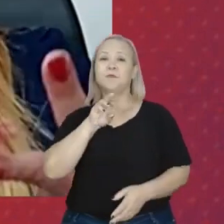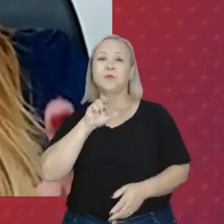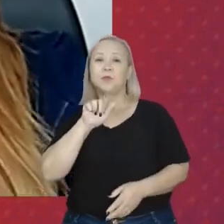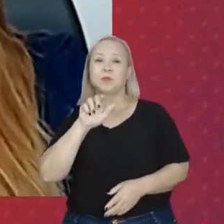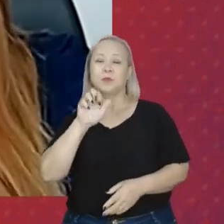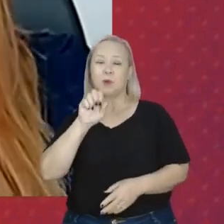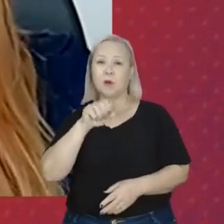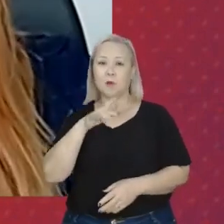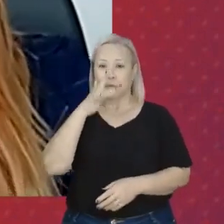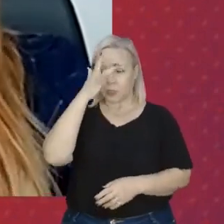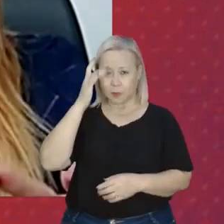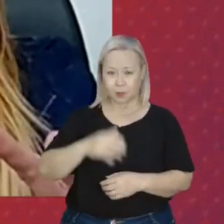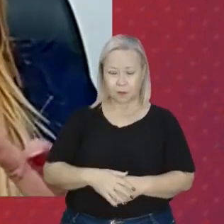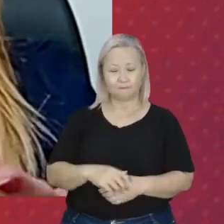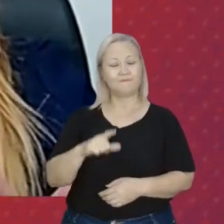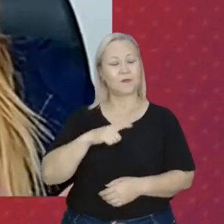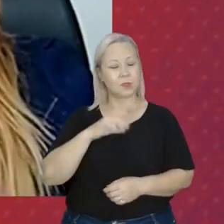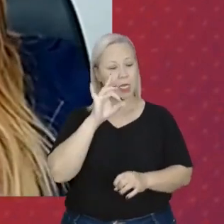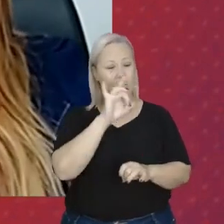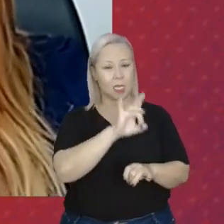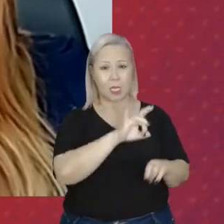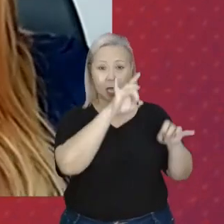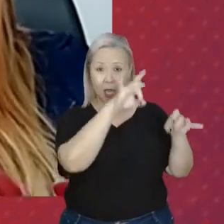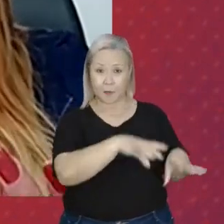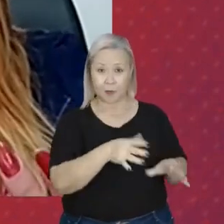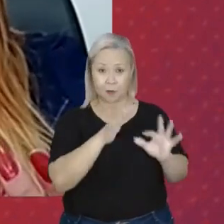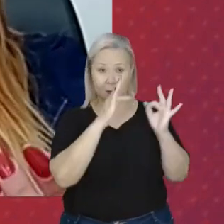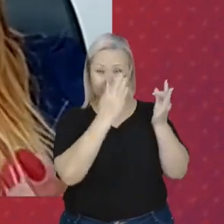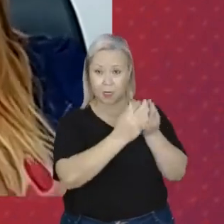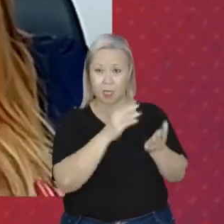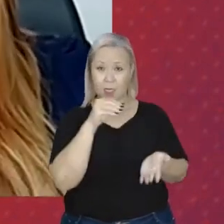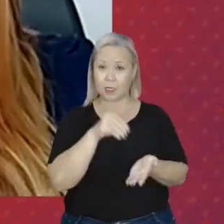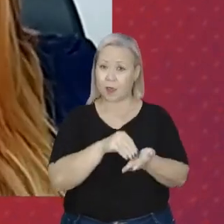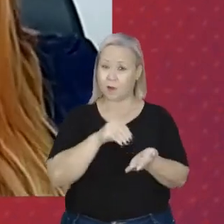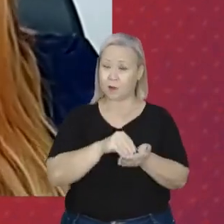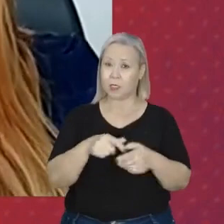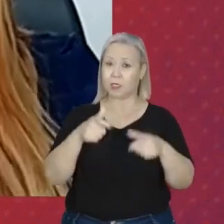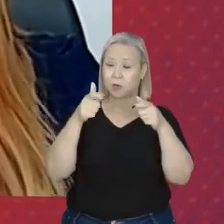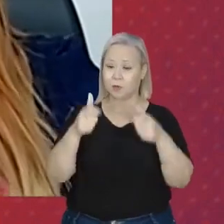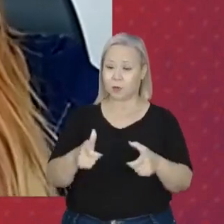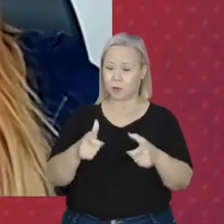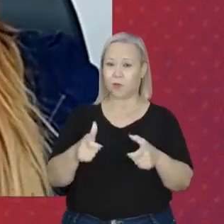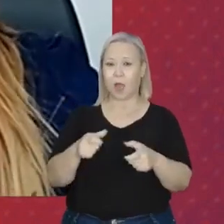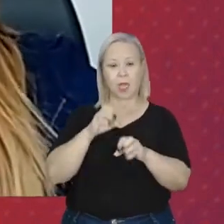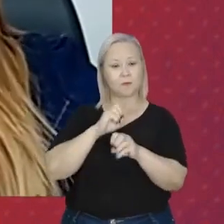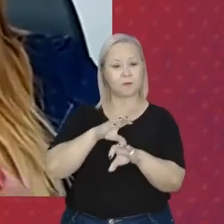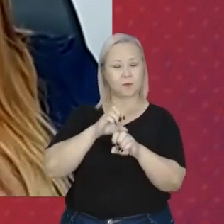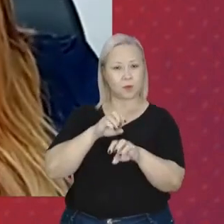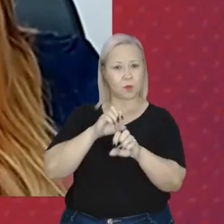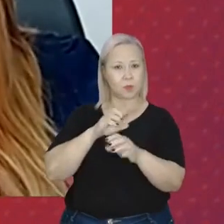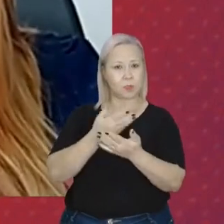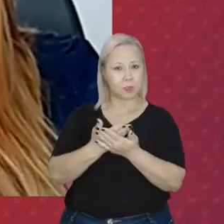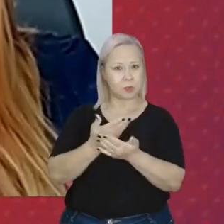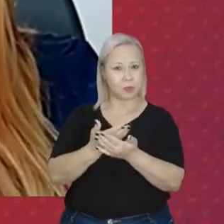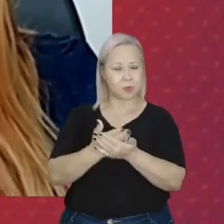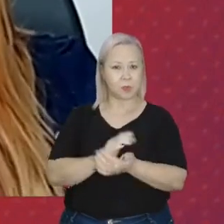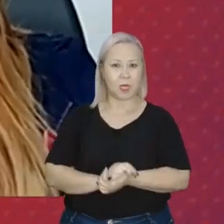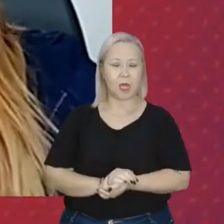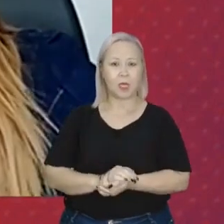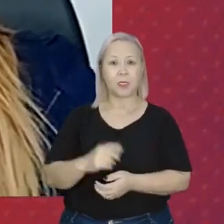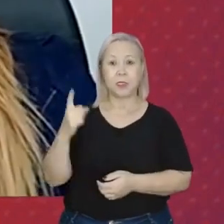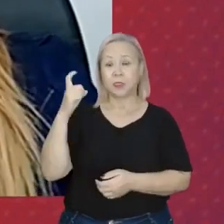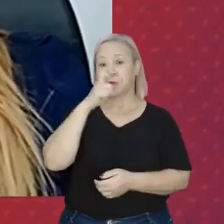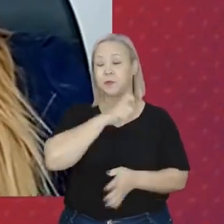do abandono familiar, da ausência de ocupação do espaço educacional, da dificuldade de acesso de